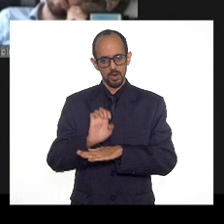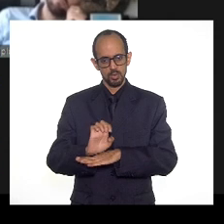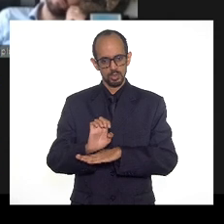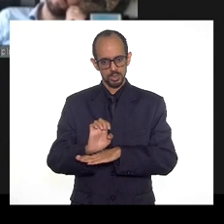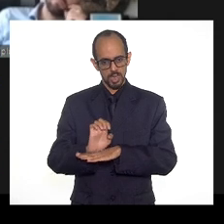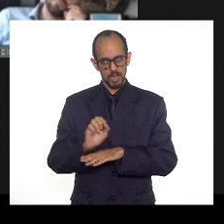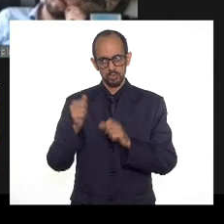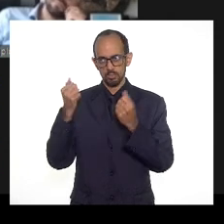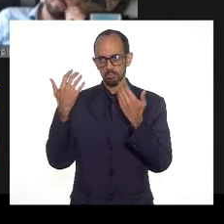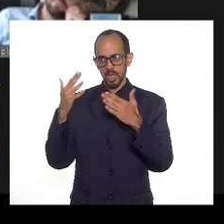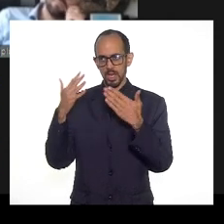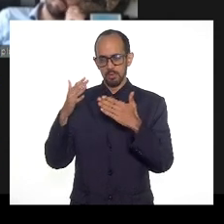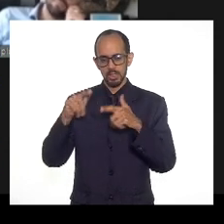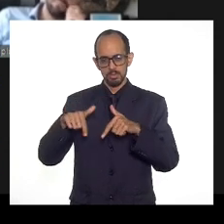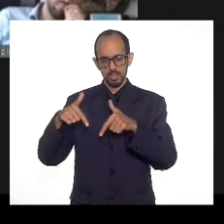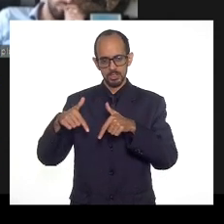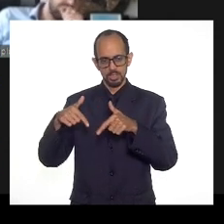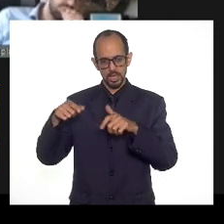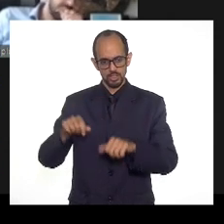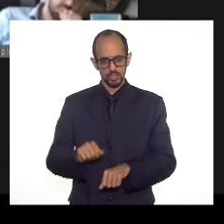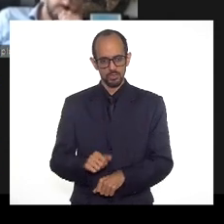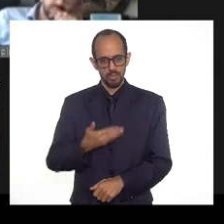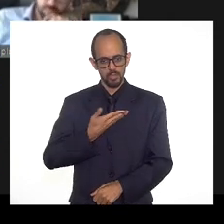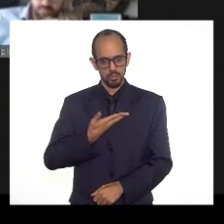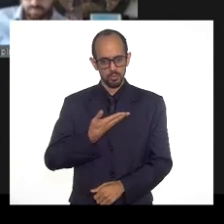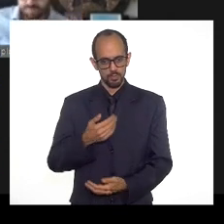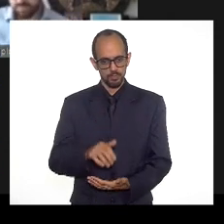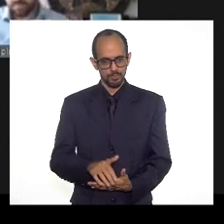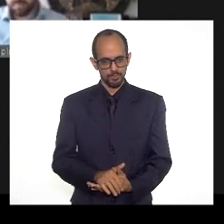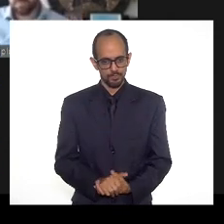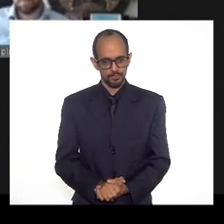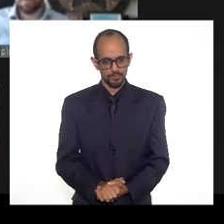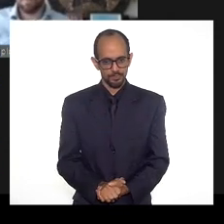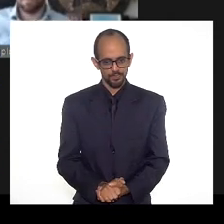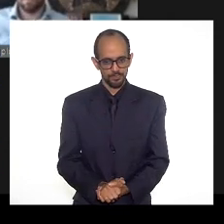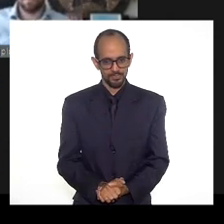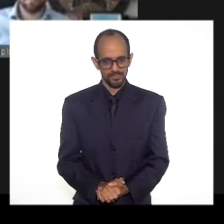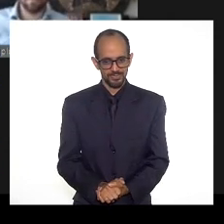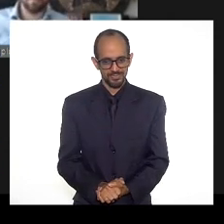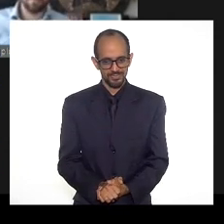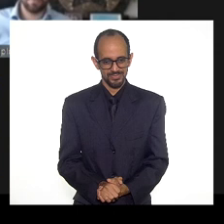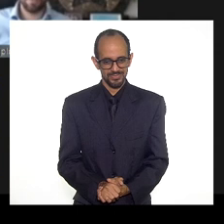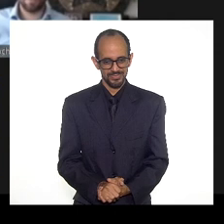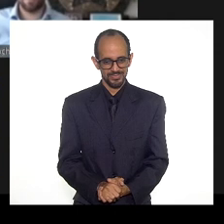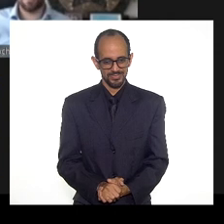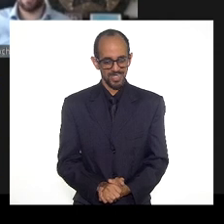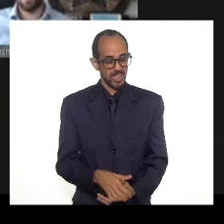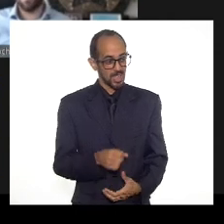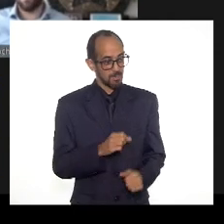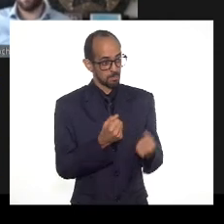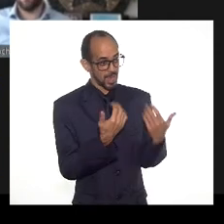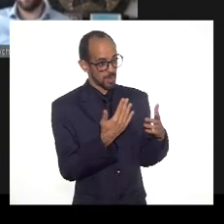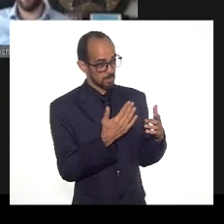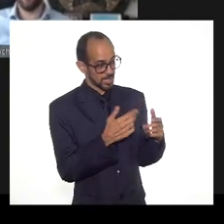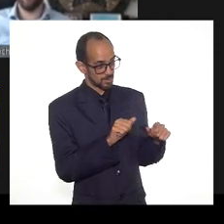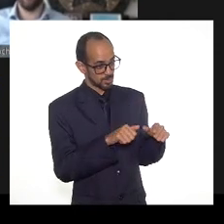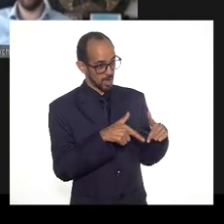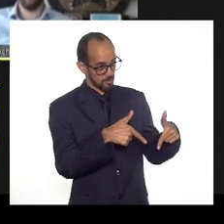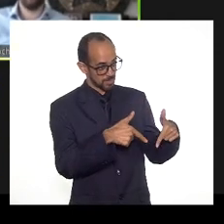Parabéns aí pela iniciativa, amigo. Obrigado, Ratinho. Obrigado, João. Parabéns pela apresentação no TikTok, deputado Ratinho. Gostei. Tamo hein? Junto,